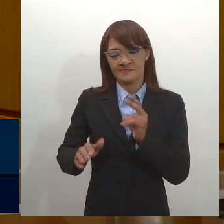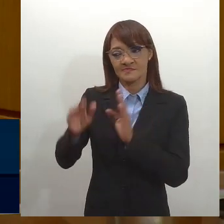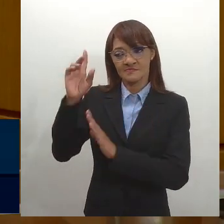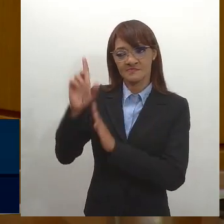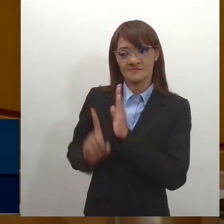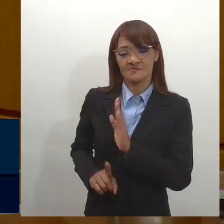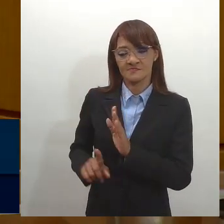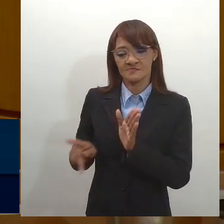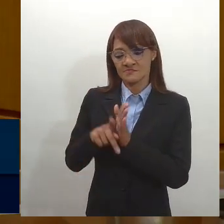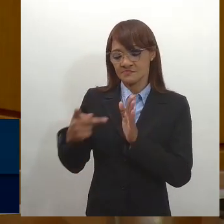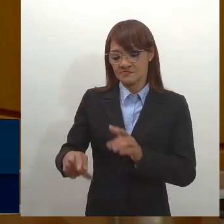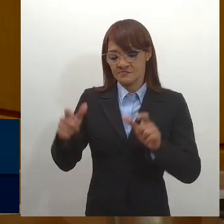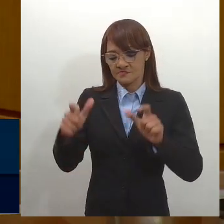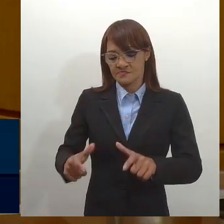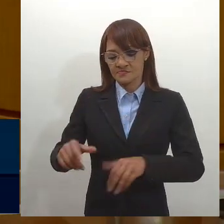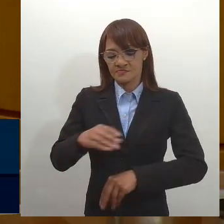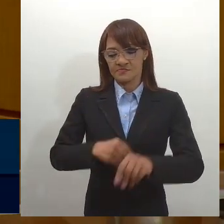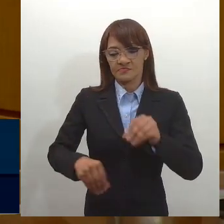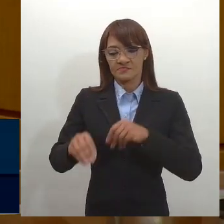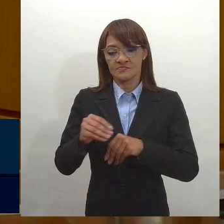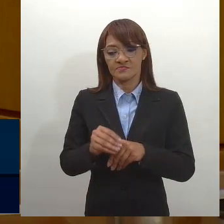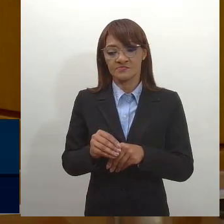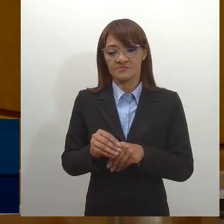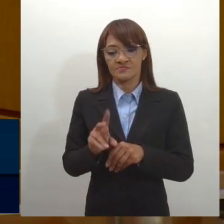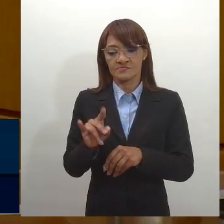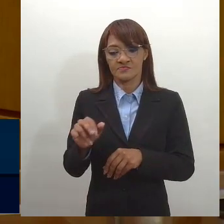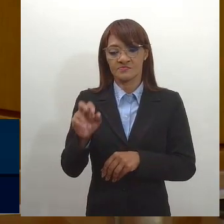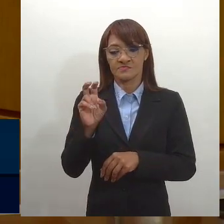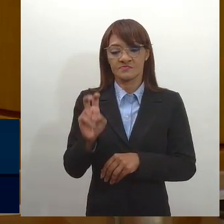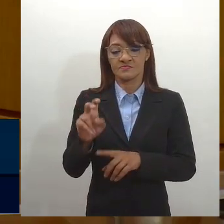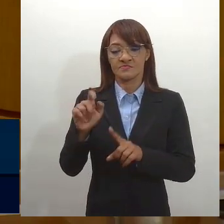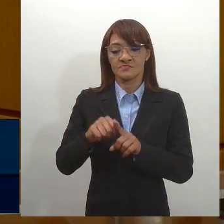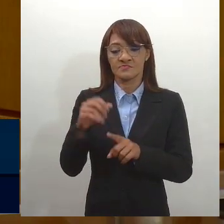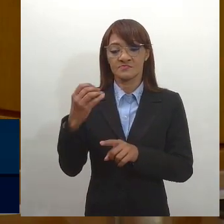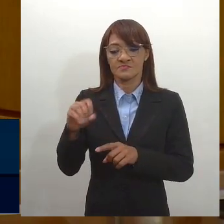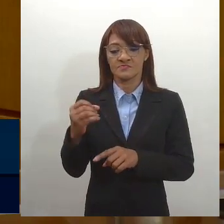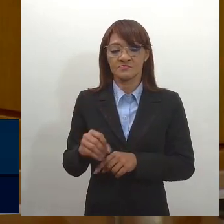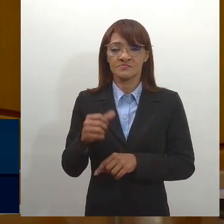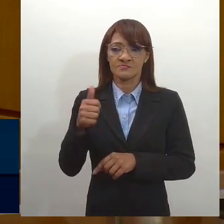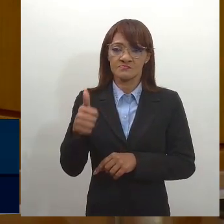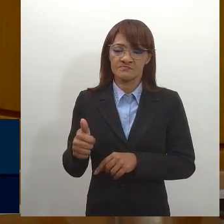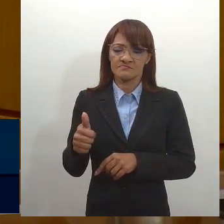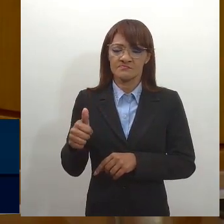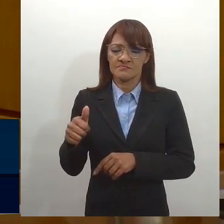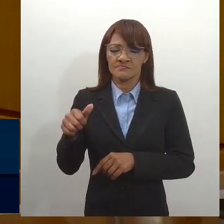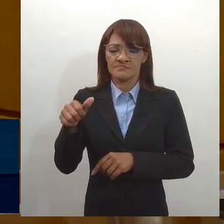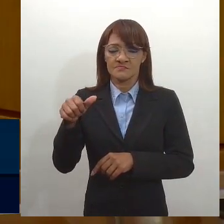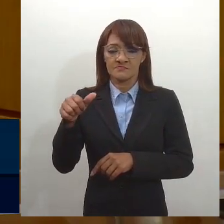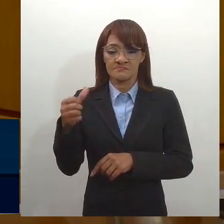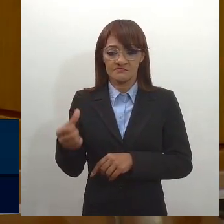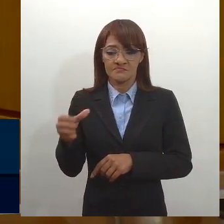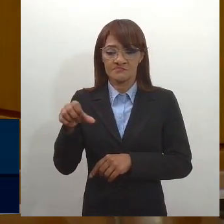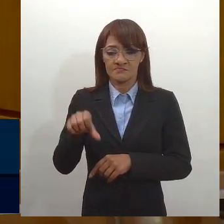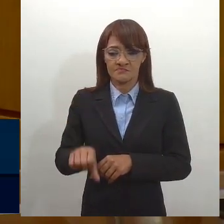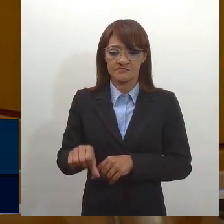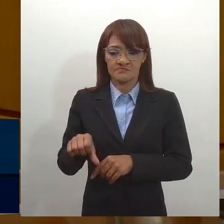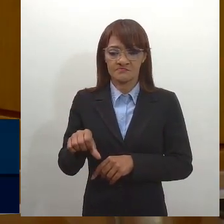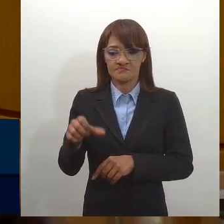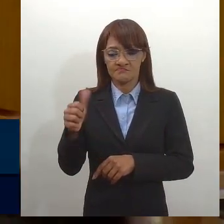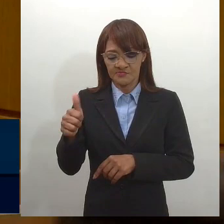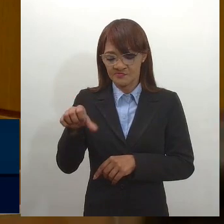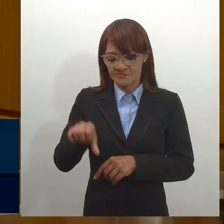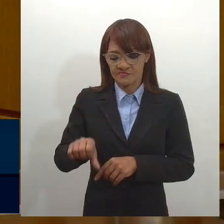em 5 de outubro de 1988, né, que é a data da promulgação da